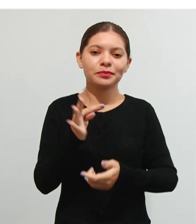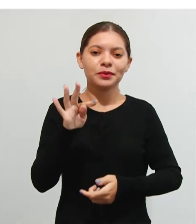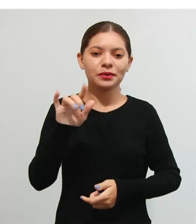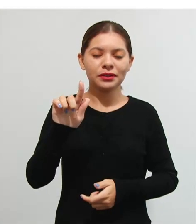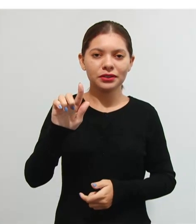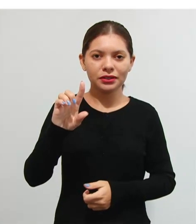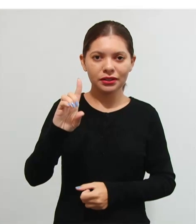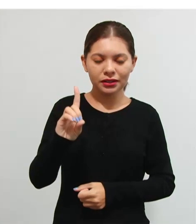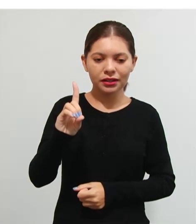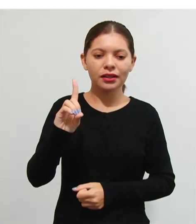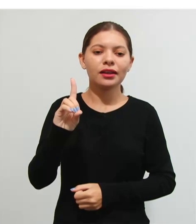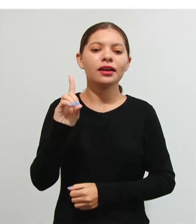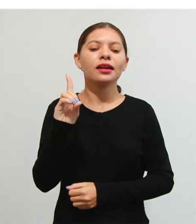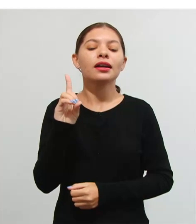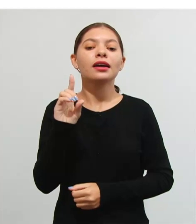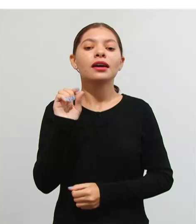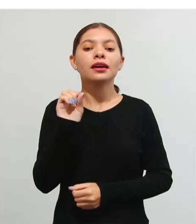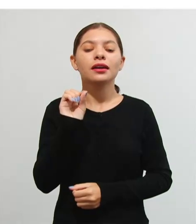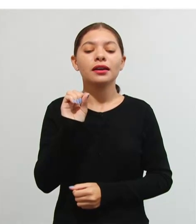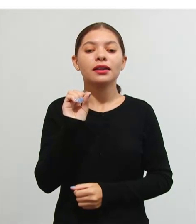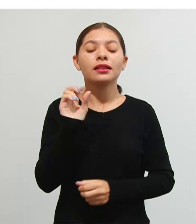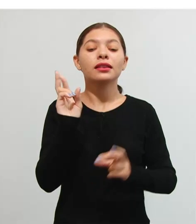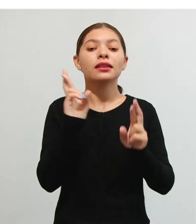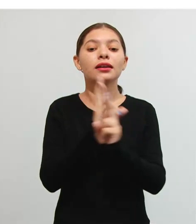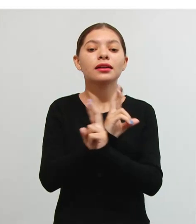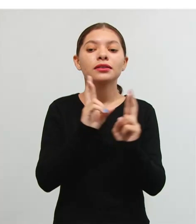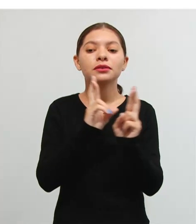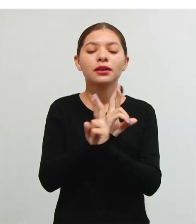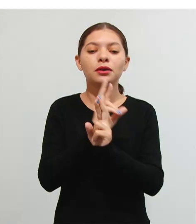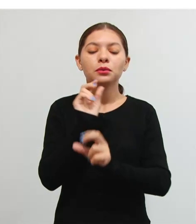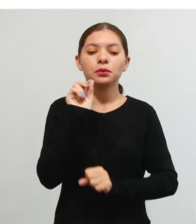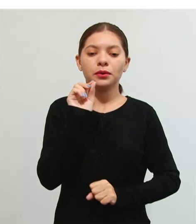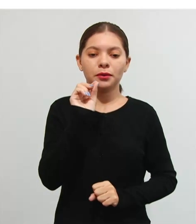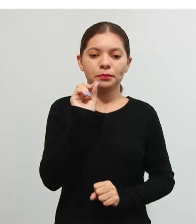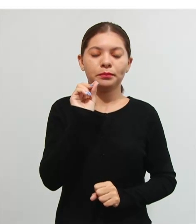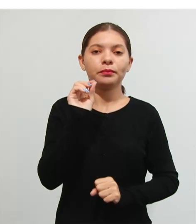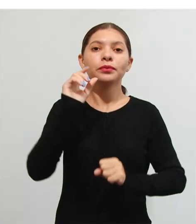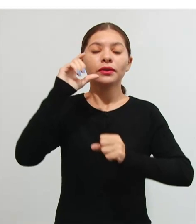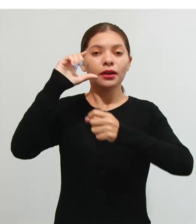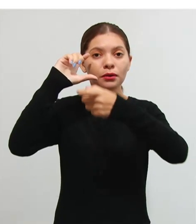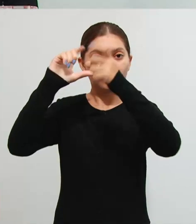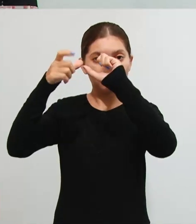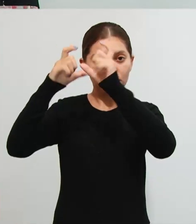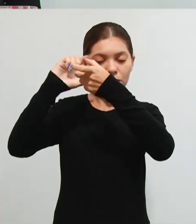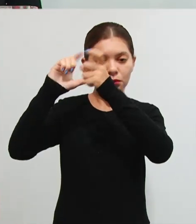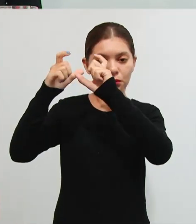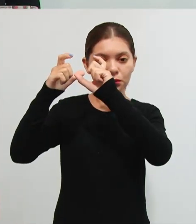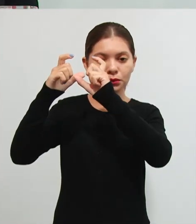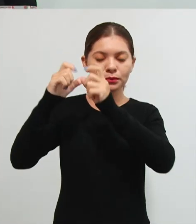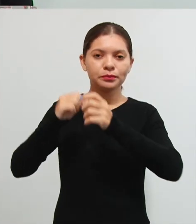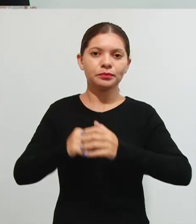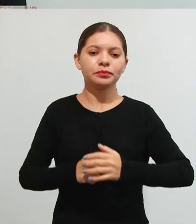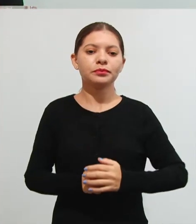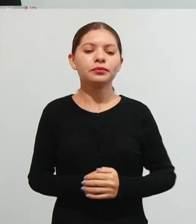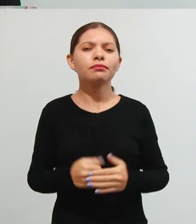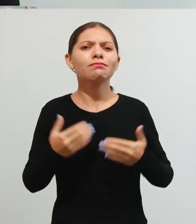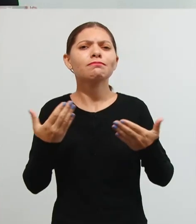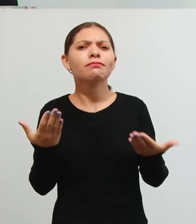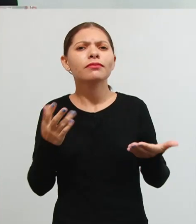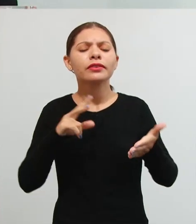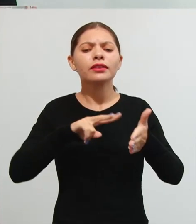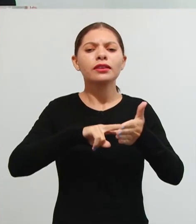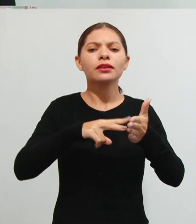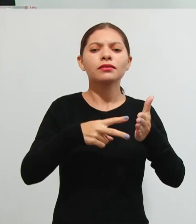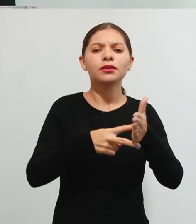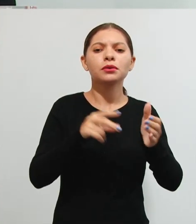TGD, né, ele faz parte é um transtorno do neurodesenvolvimento, ou seja, é um transtorno